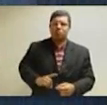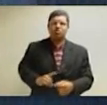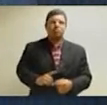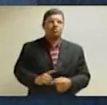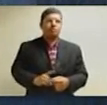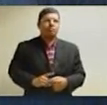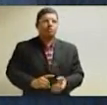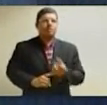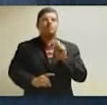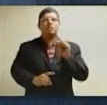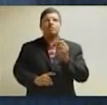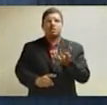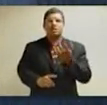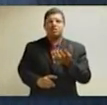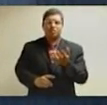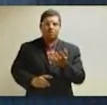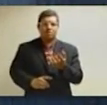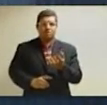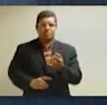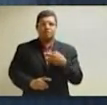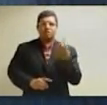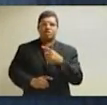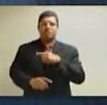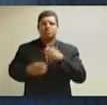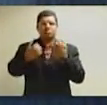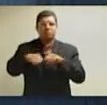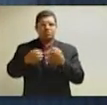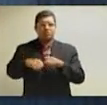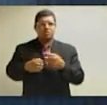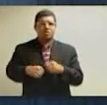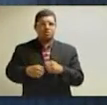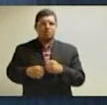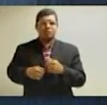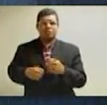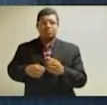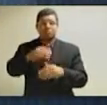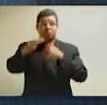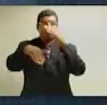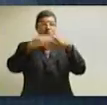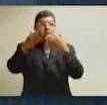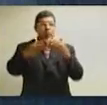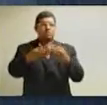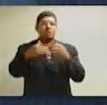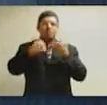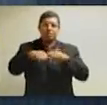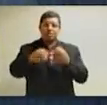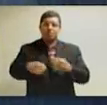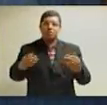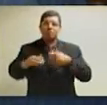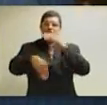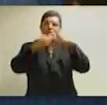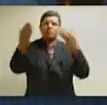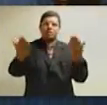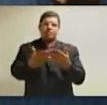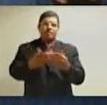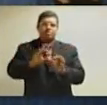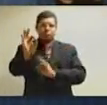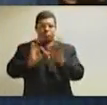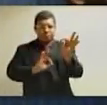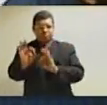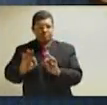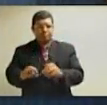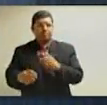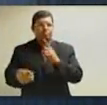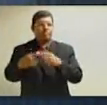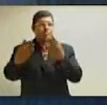Castro, de que nós precisávamos de alguns avanços, e precisamos de alguns avanços no plano.